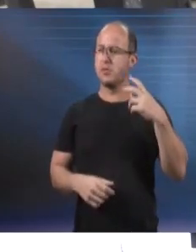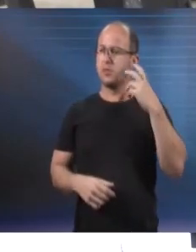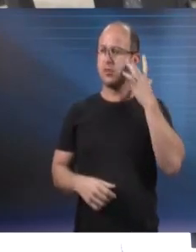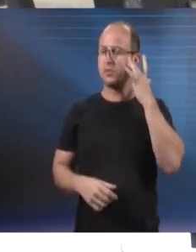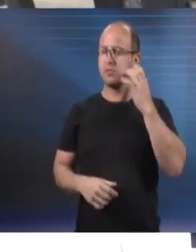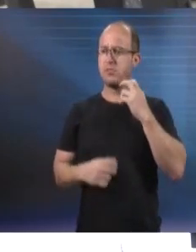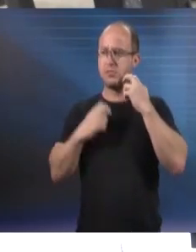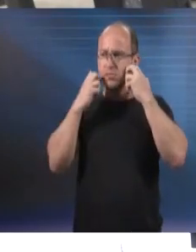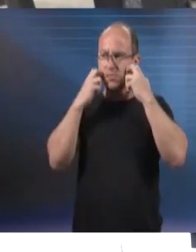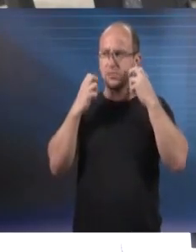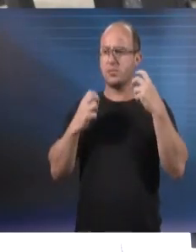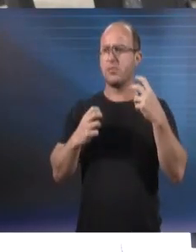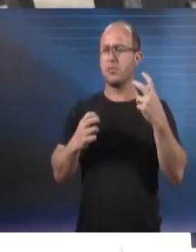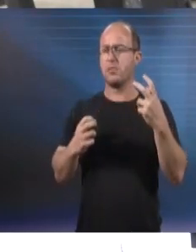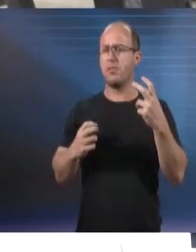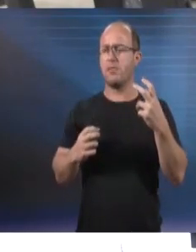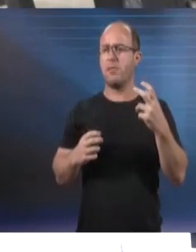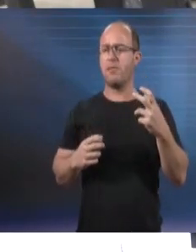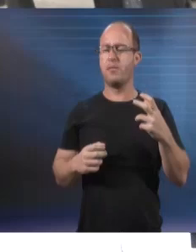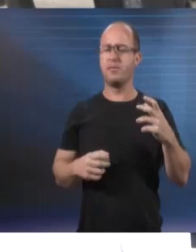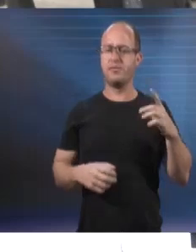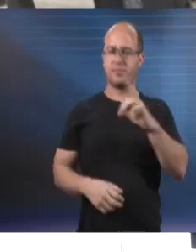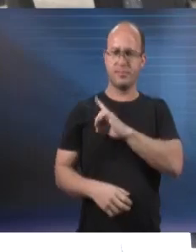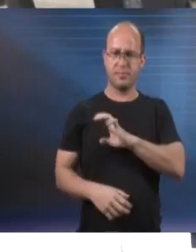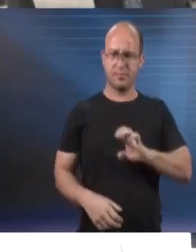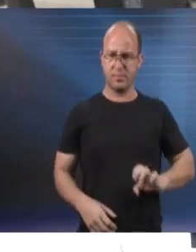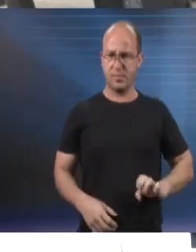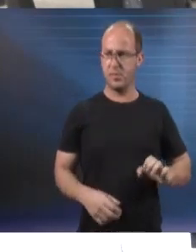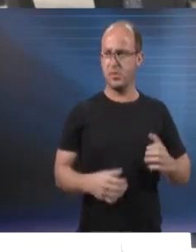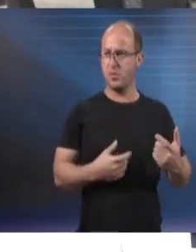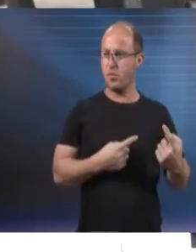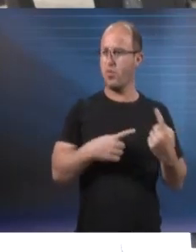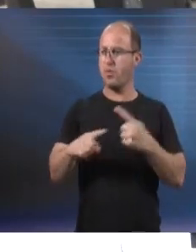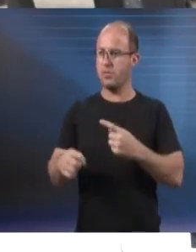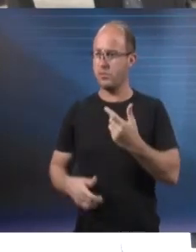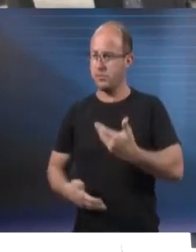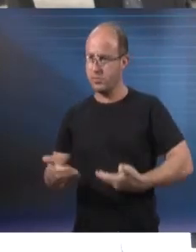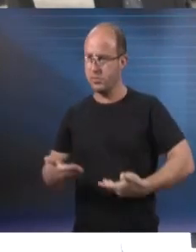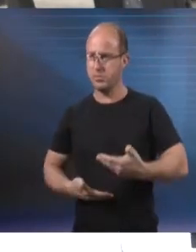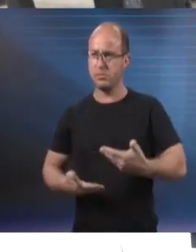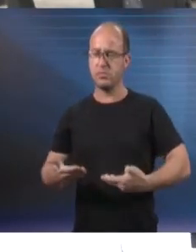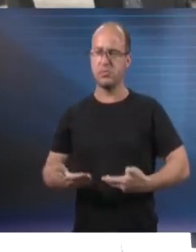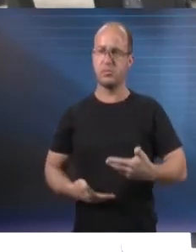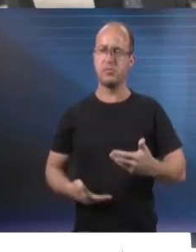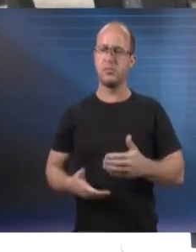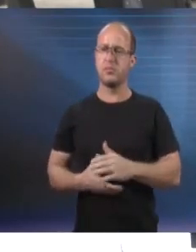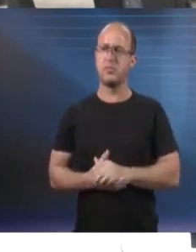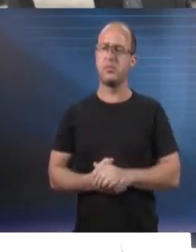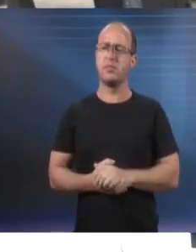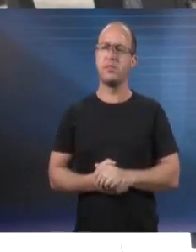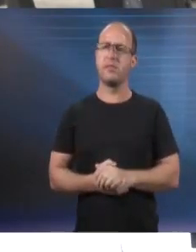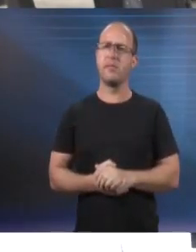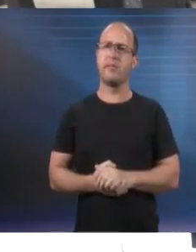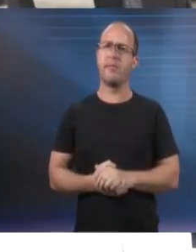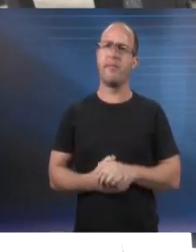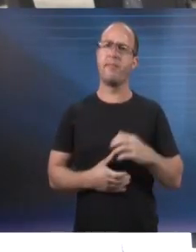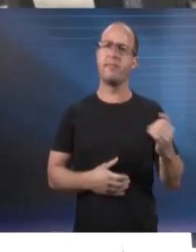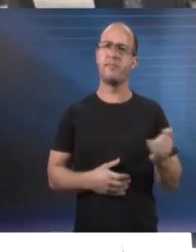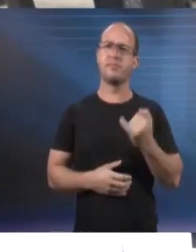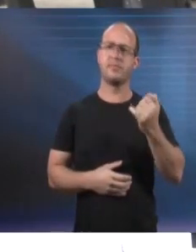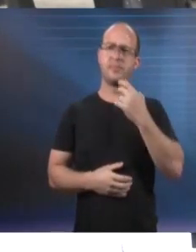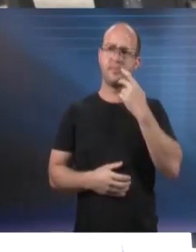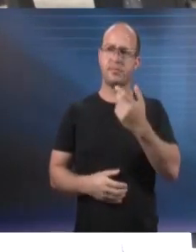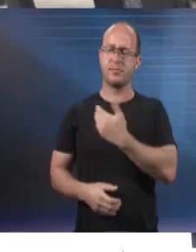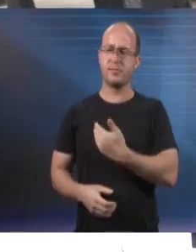casa, né? Querer jogar os deputados estaduais contra os servidores públicos do Rio Grande do Norte. Inclusive, é importante dizer